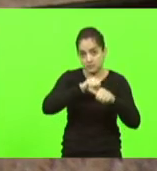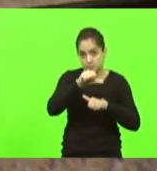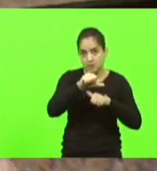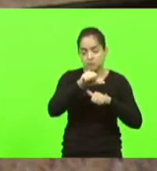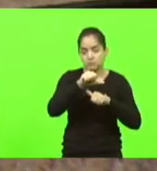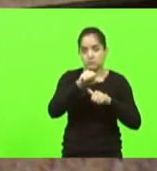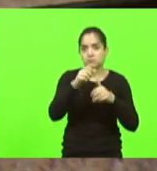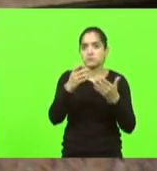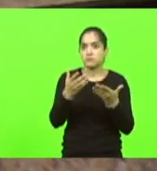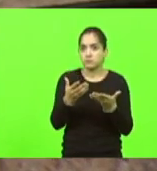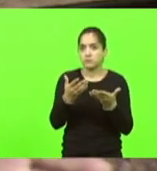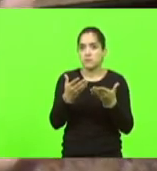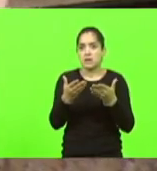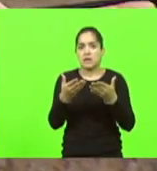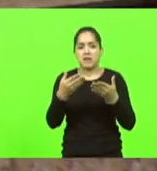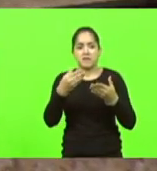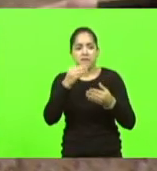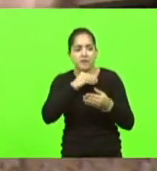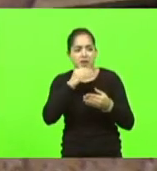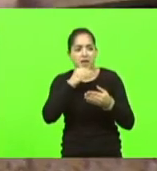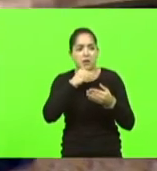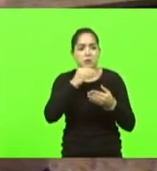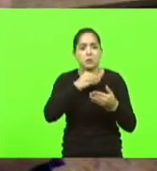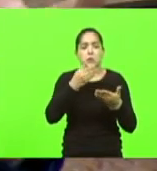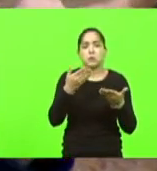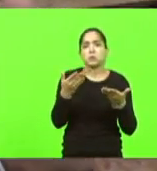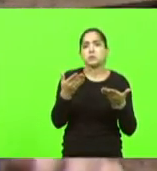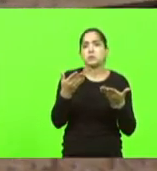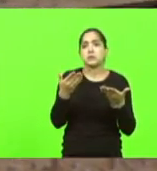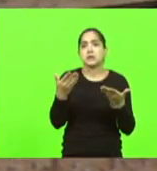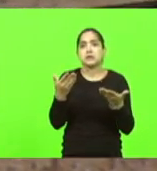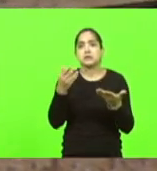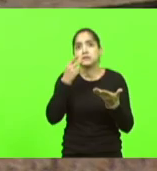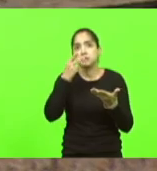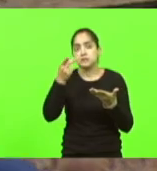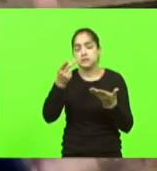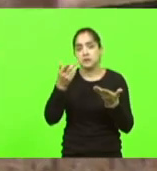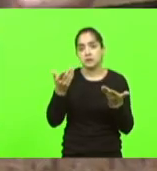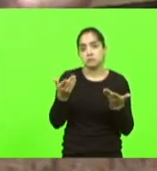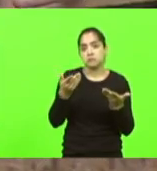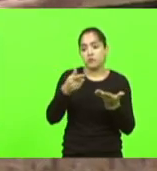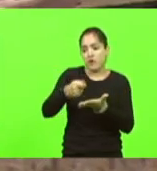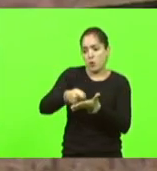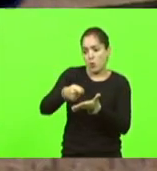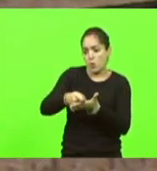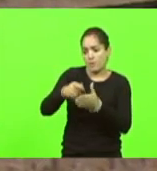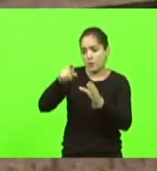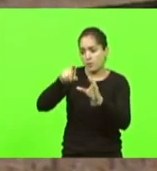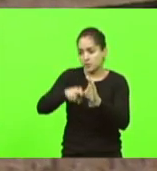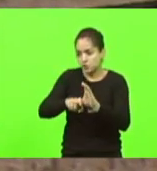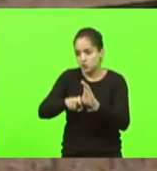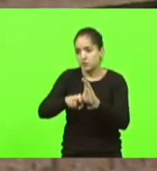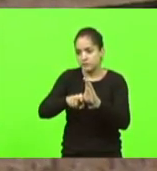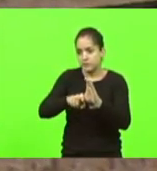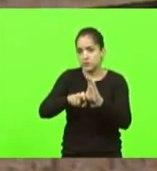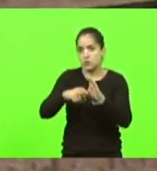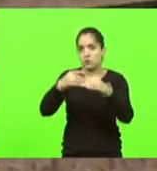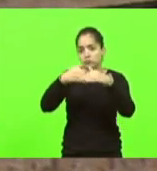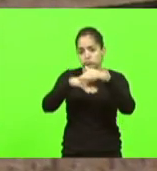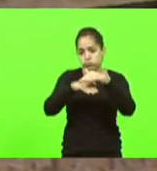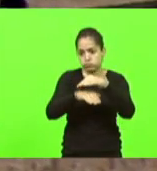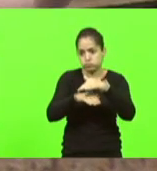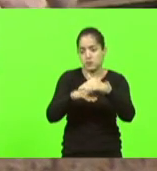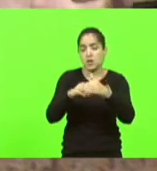reintera isso caso é dizer que nós vamos simplesmente cobrar uma dívida que é um estoque é